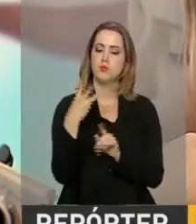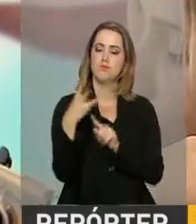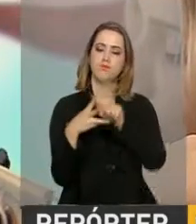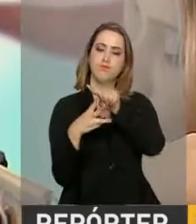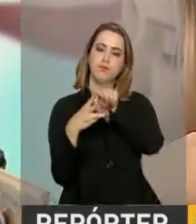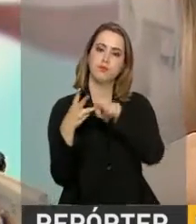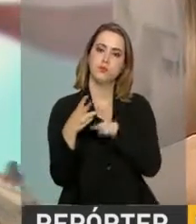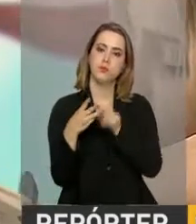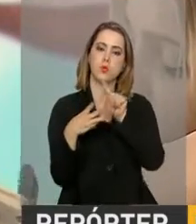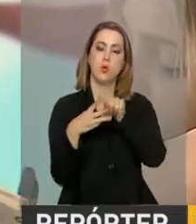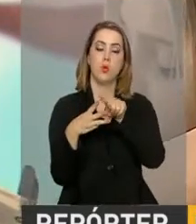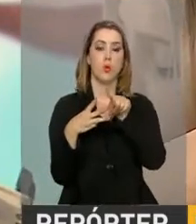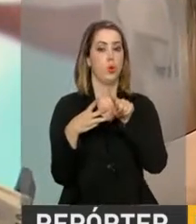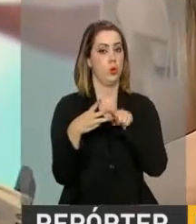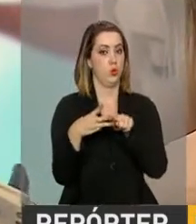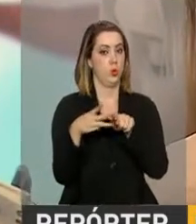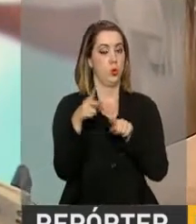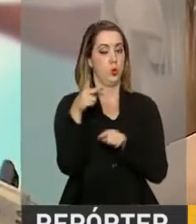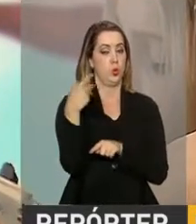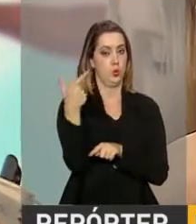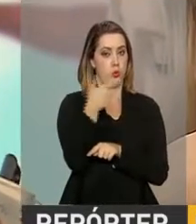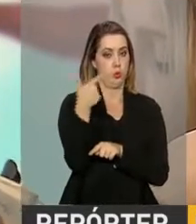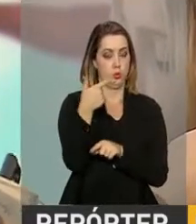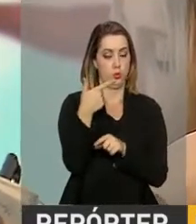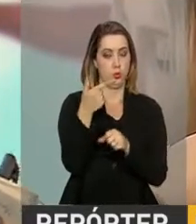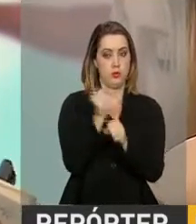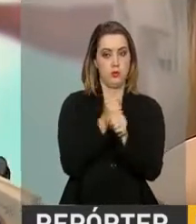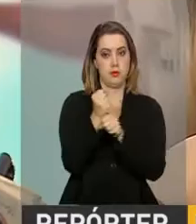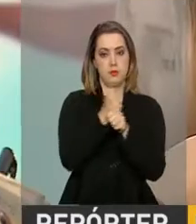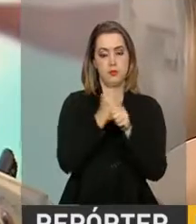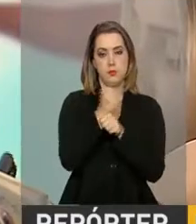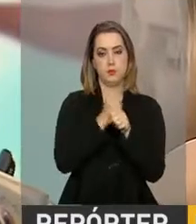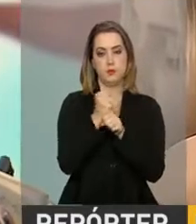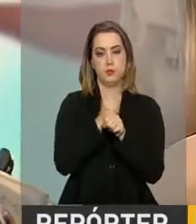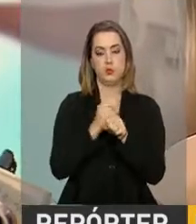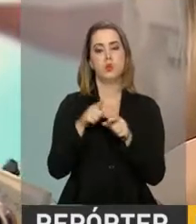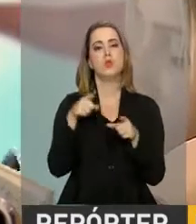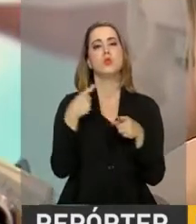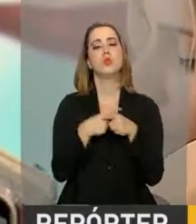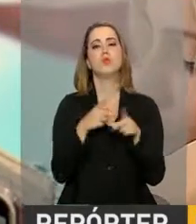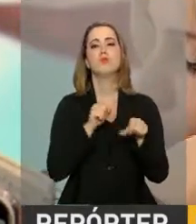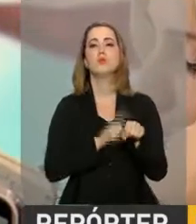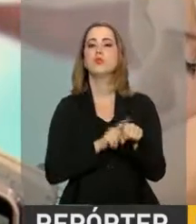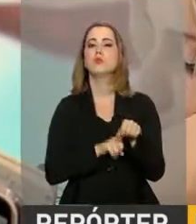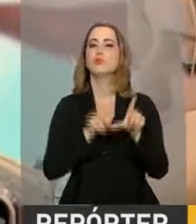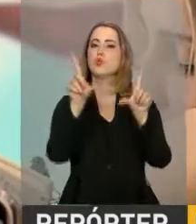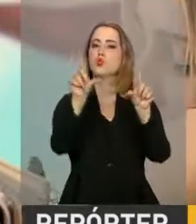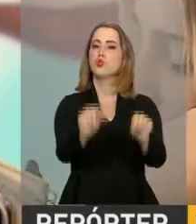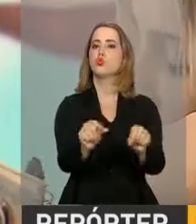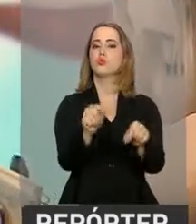3 horizontes, né? Um horizonte de 2 anos, onde o nosso objetivo é fazer uma redução mais